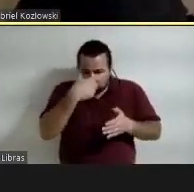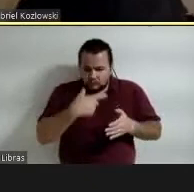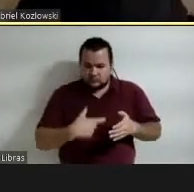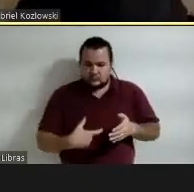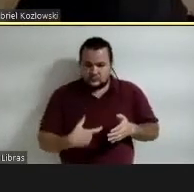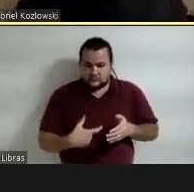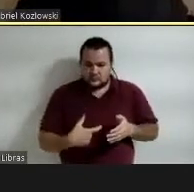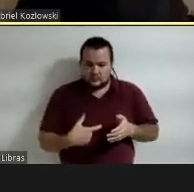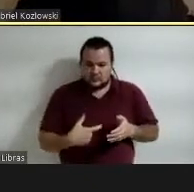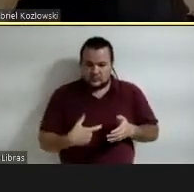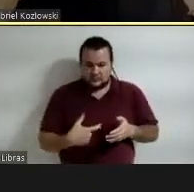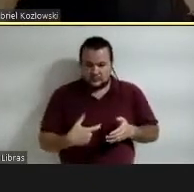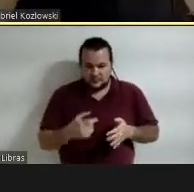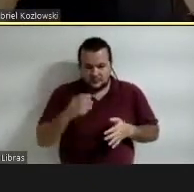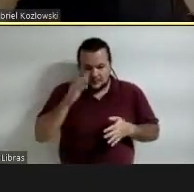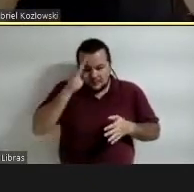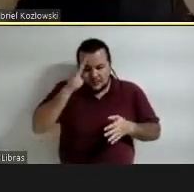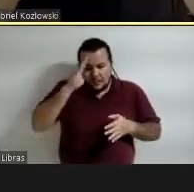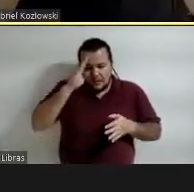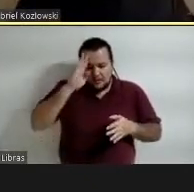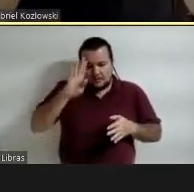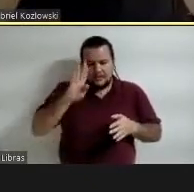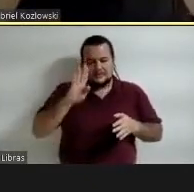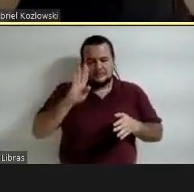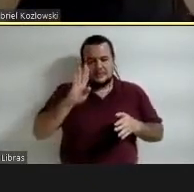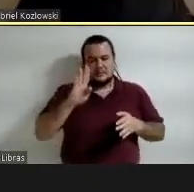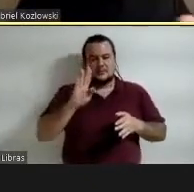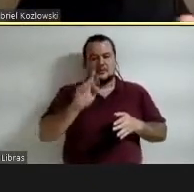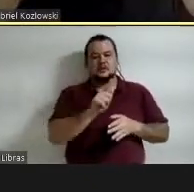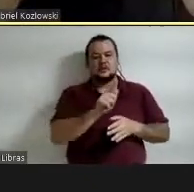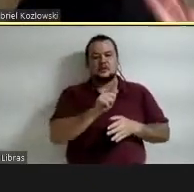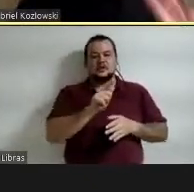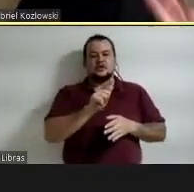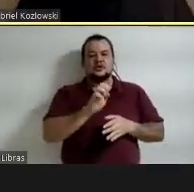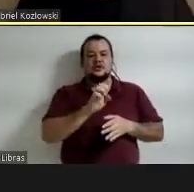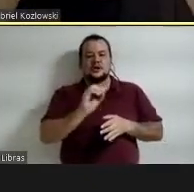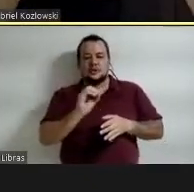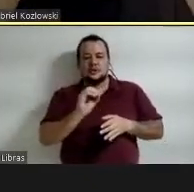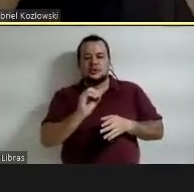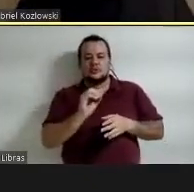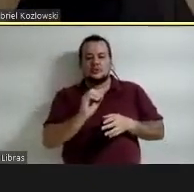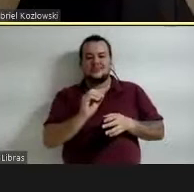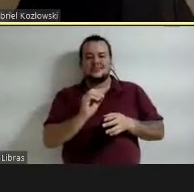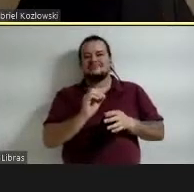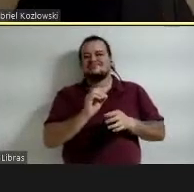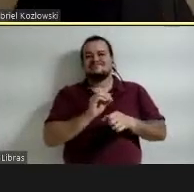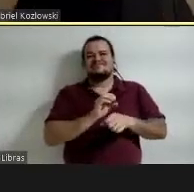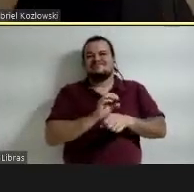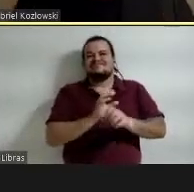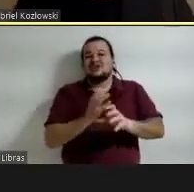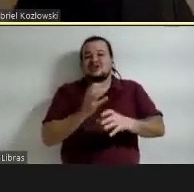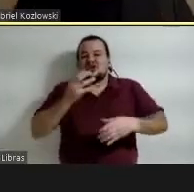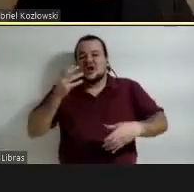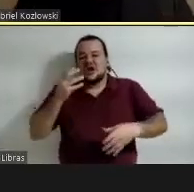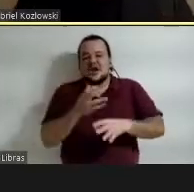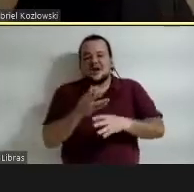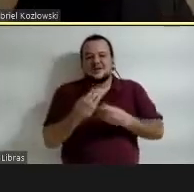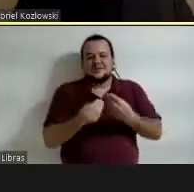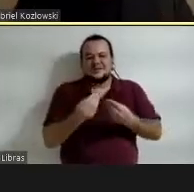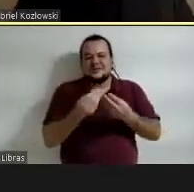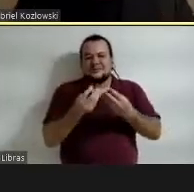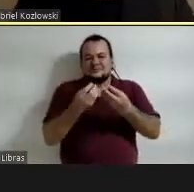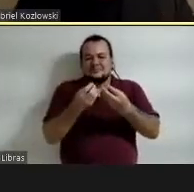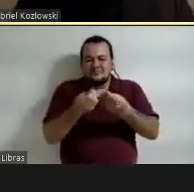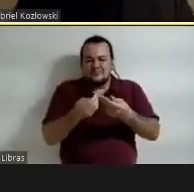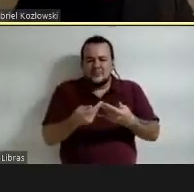da geoengenharia como um método, que no caso ele bota como desastroso, de abordagem